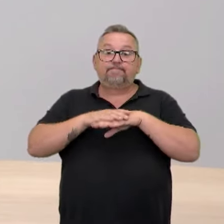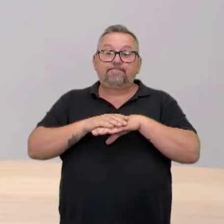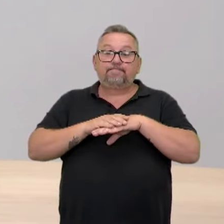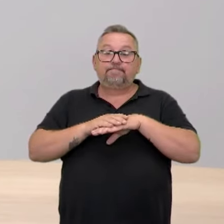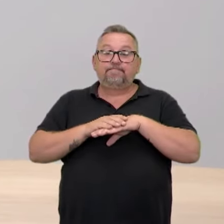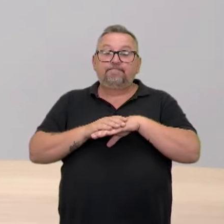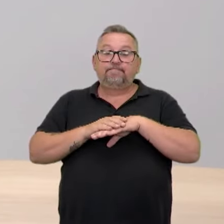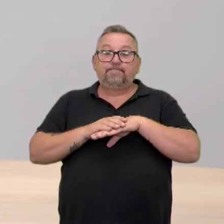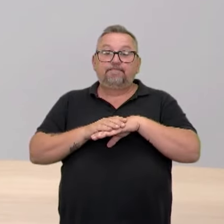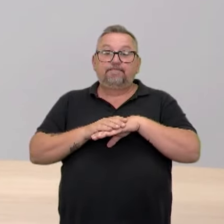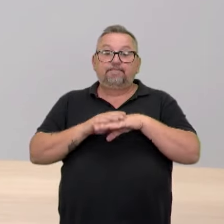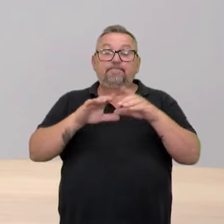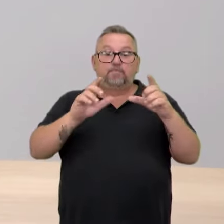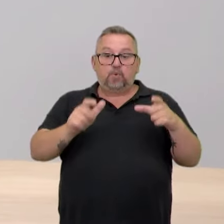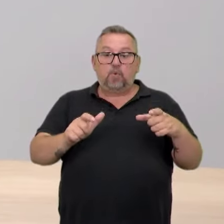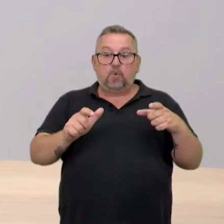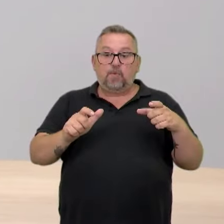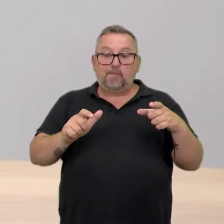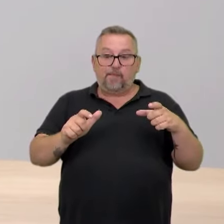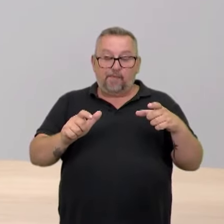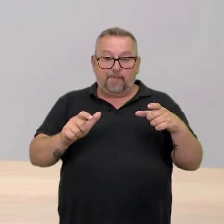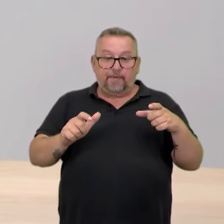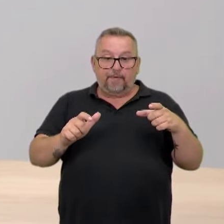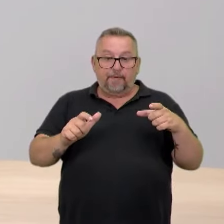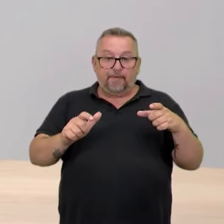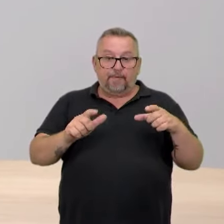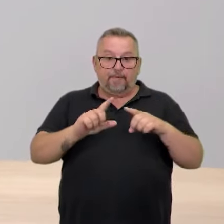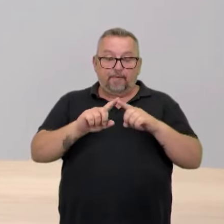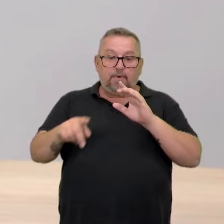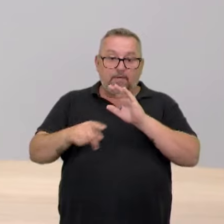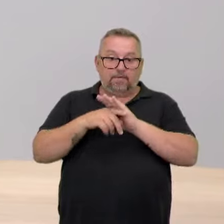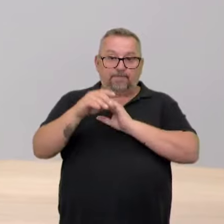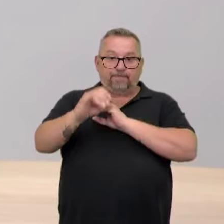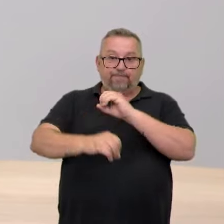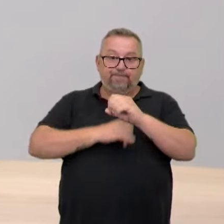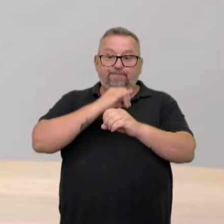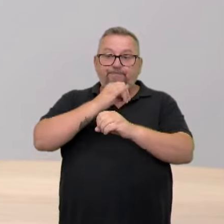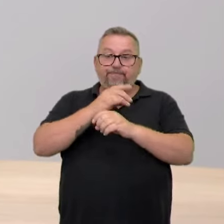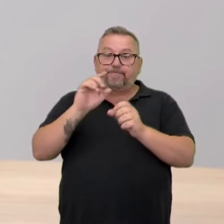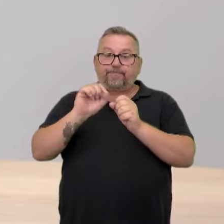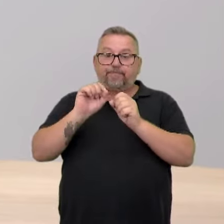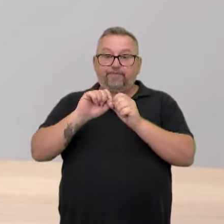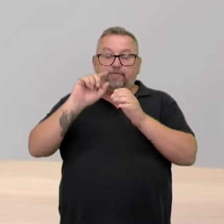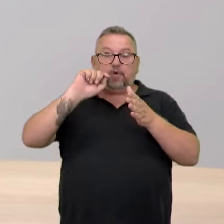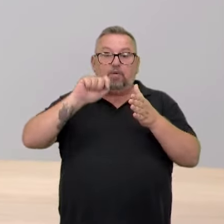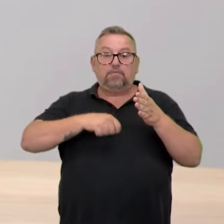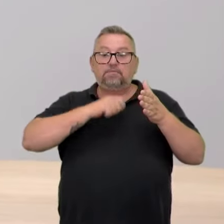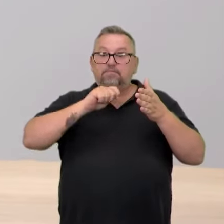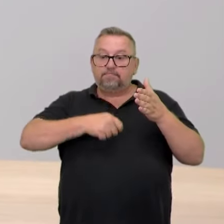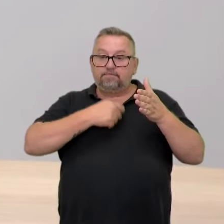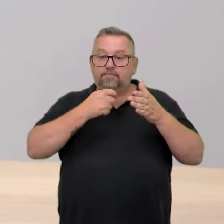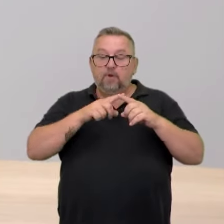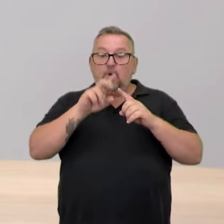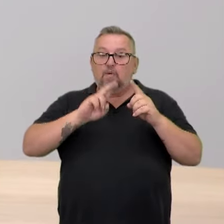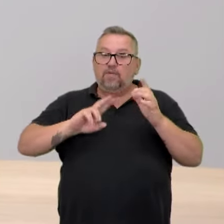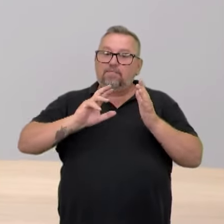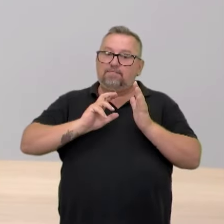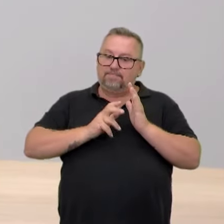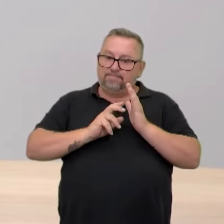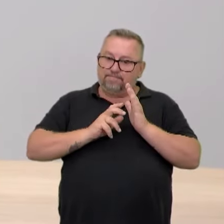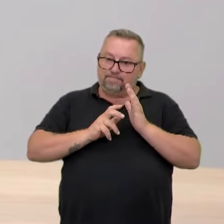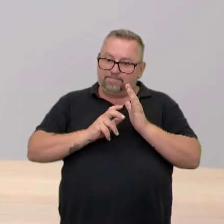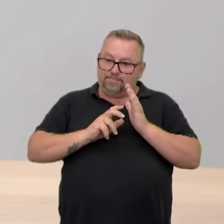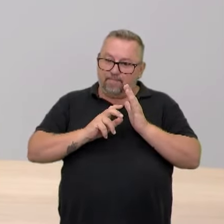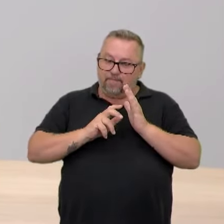um local, se possível na internet, para fazer os registros, usasse uma ferramenta aí de registro,